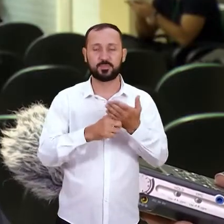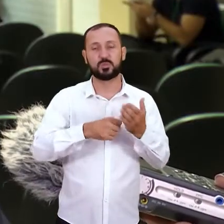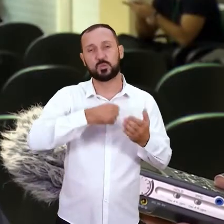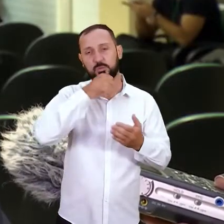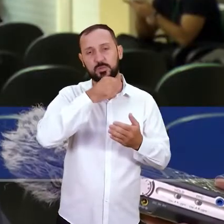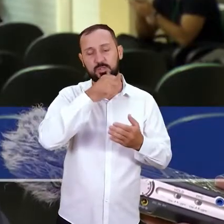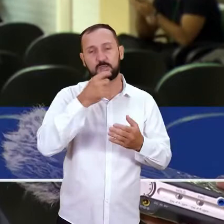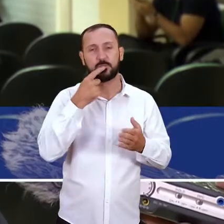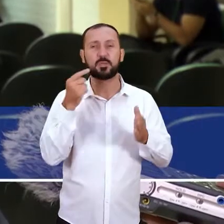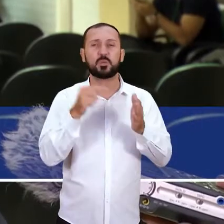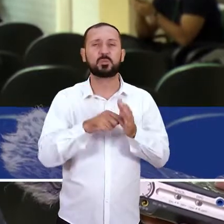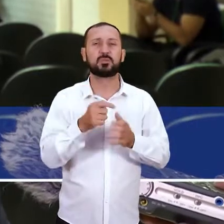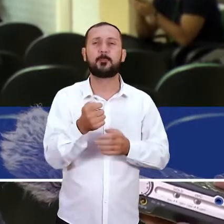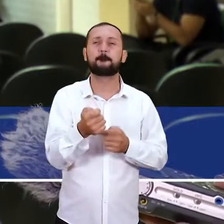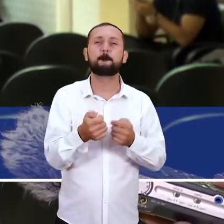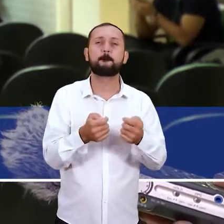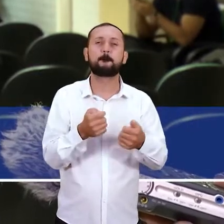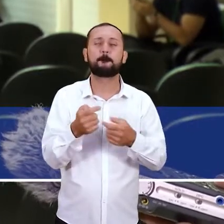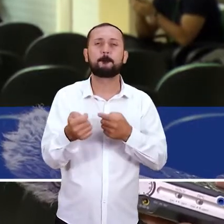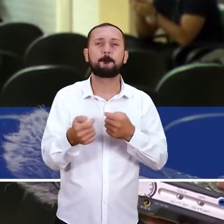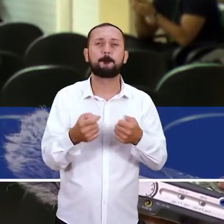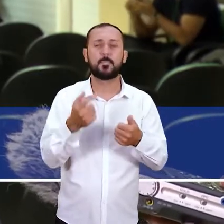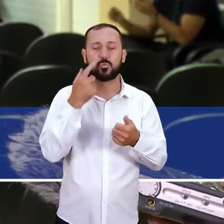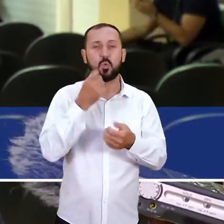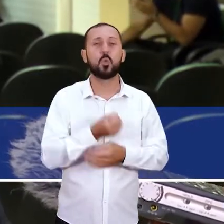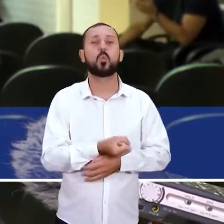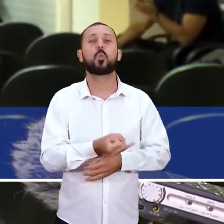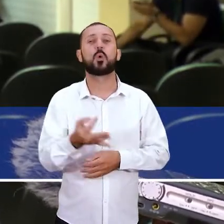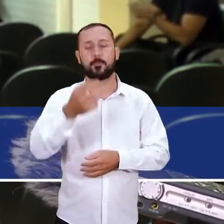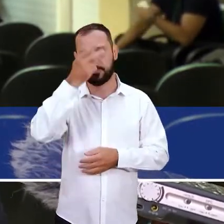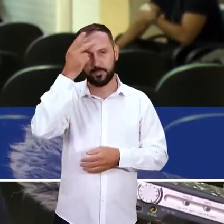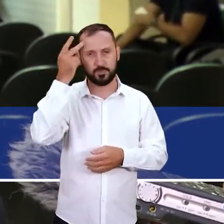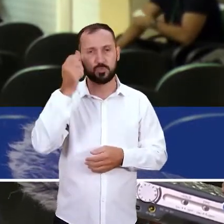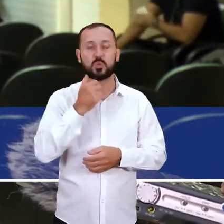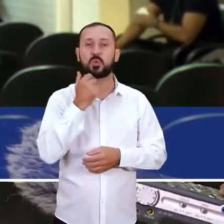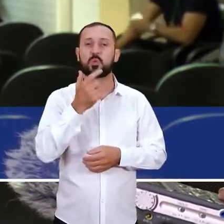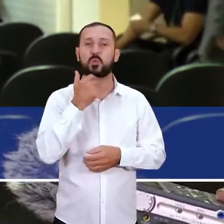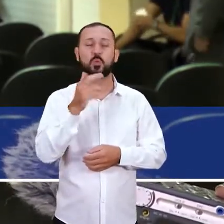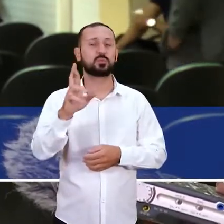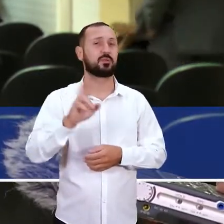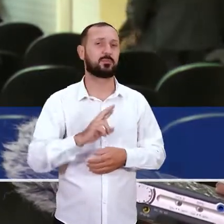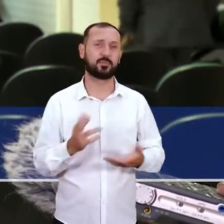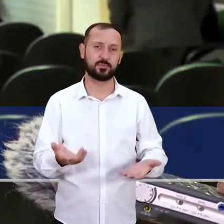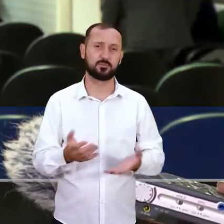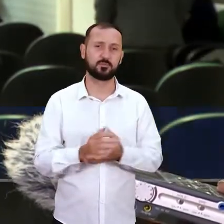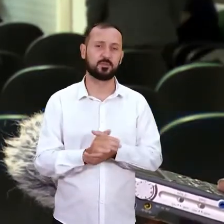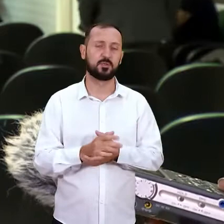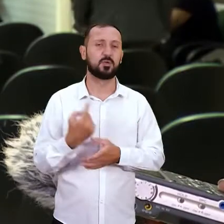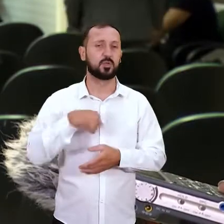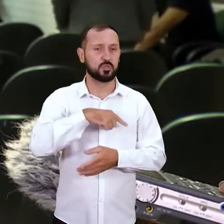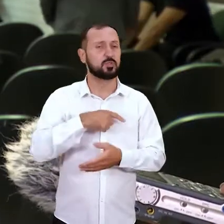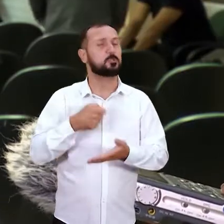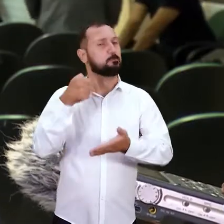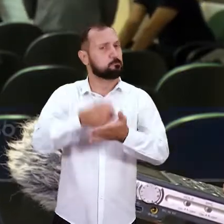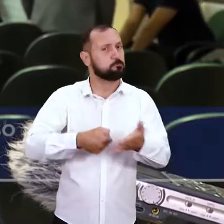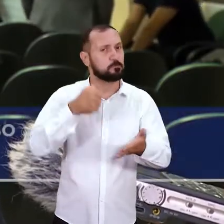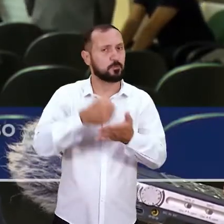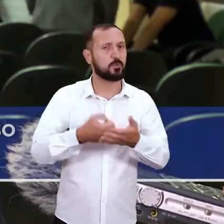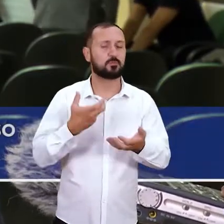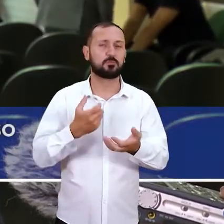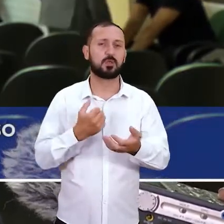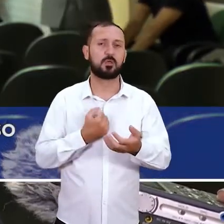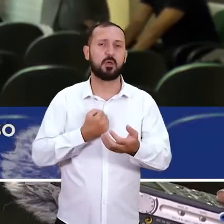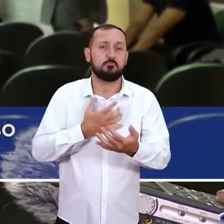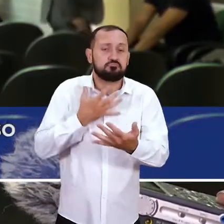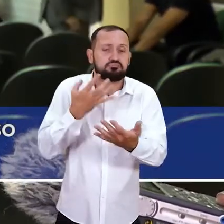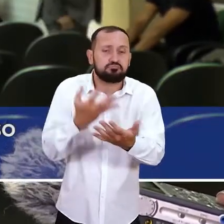da passagem do idoso, infelizmente, as denúncias são pequenas ainda, perto do share, perto da quantidade de pessoas que não conseguem essa resposta. E nós temos